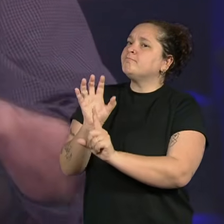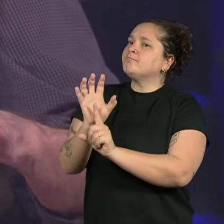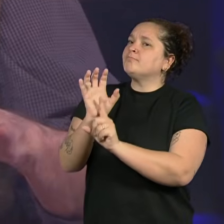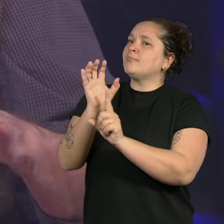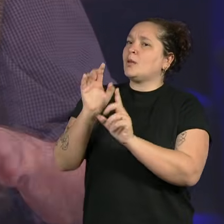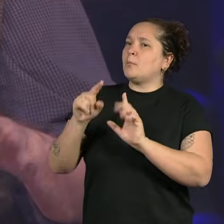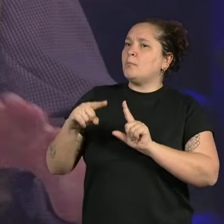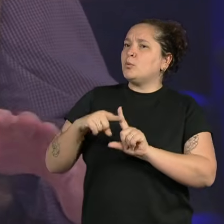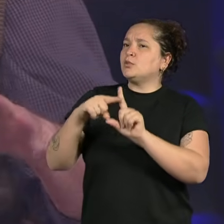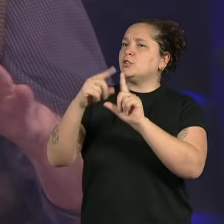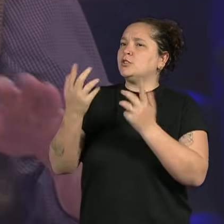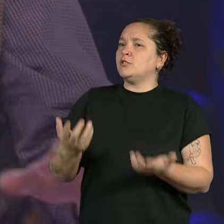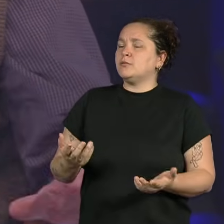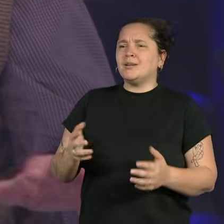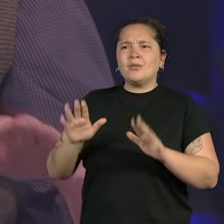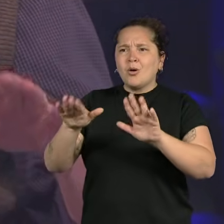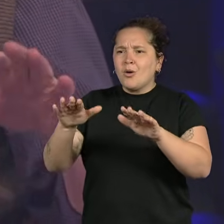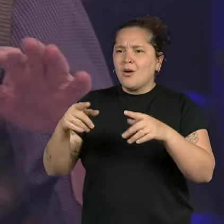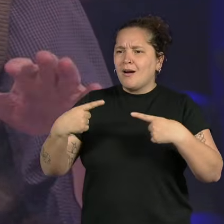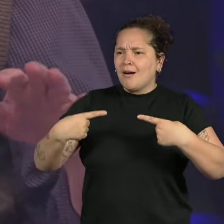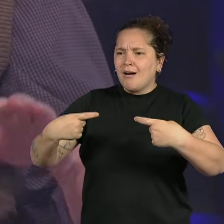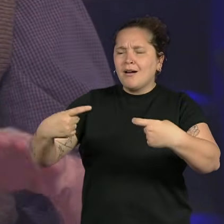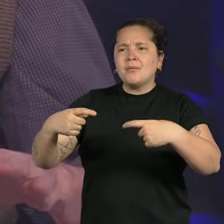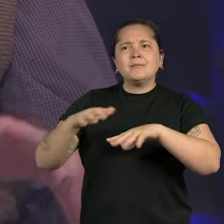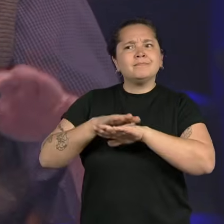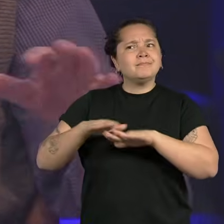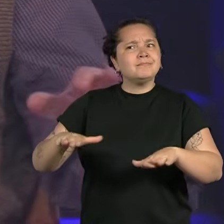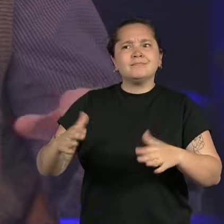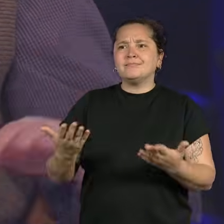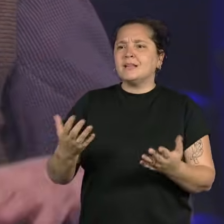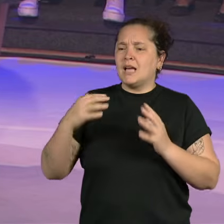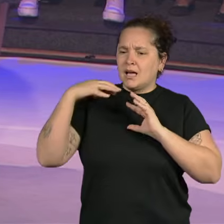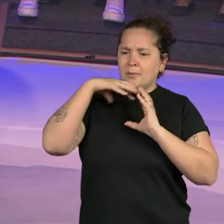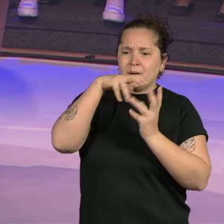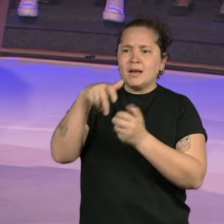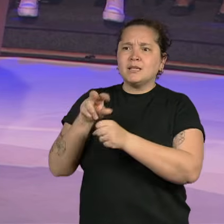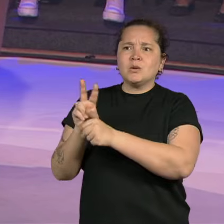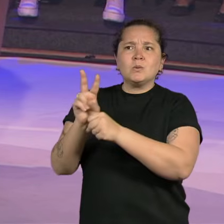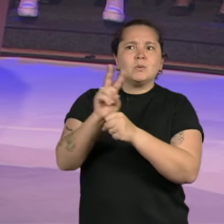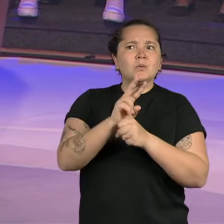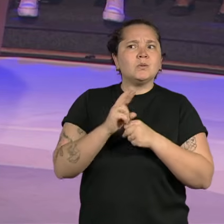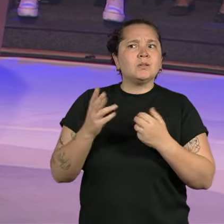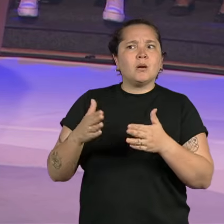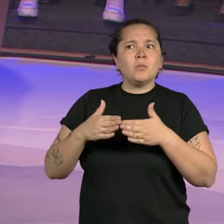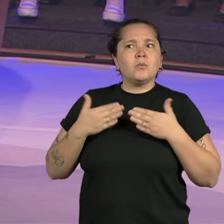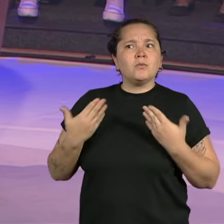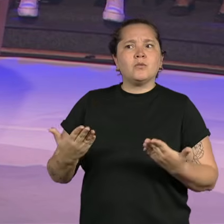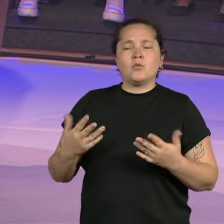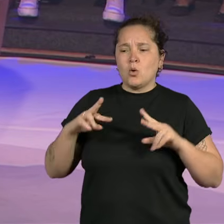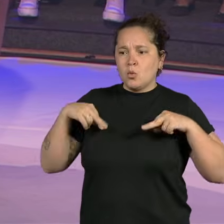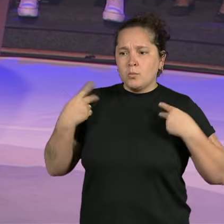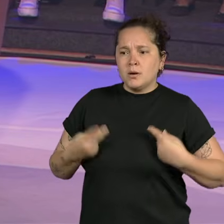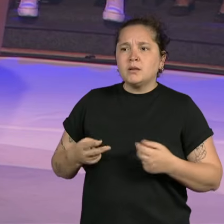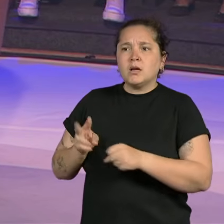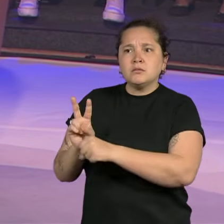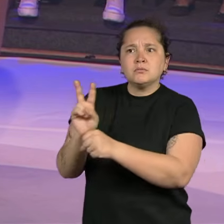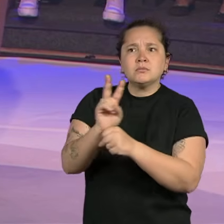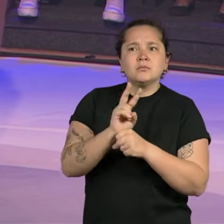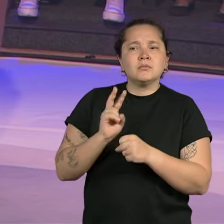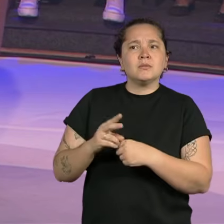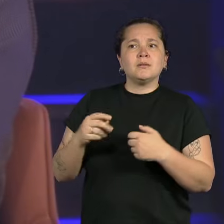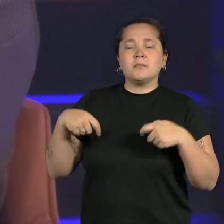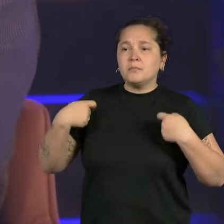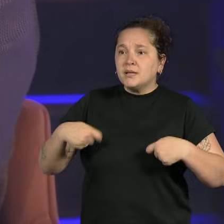vamos desarmar, vamos pensar que a gente tem um planeta para cuidar, que a gente tem a humanidade para tomar conta, a gente tem que criar